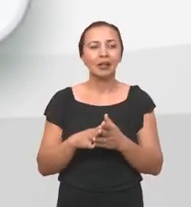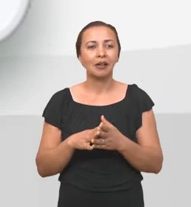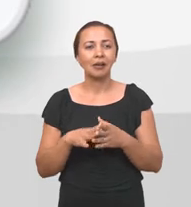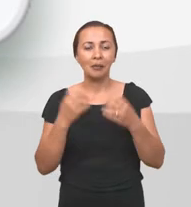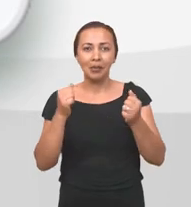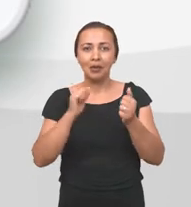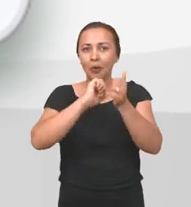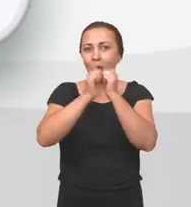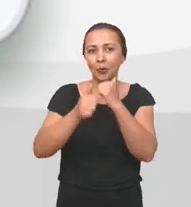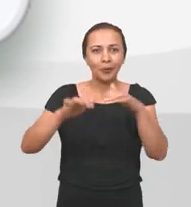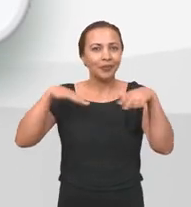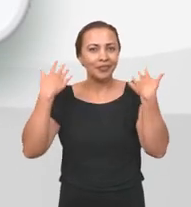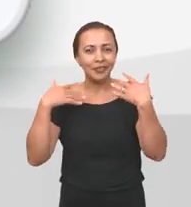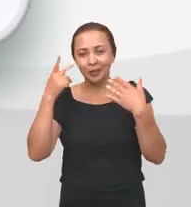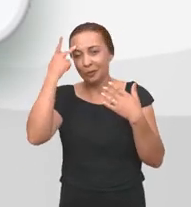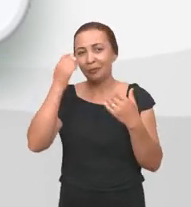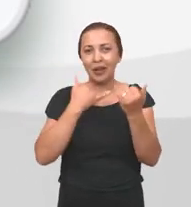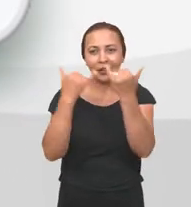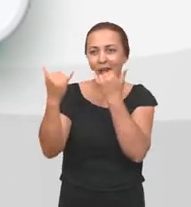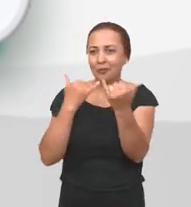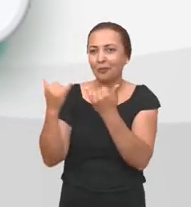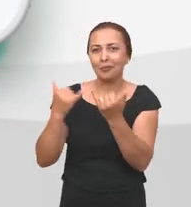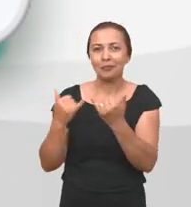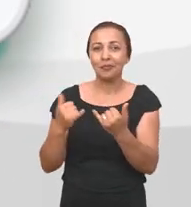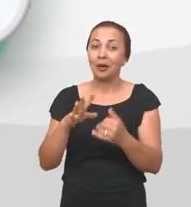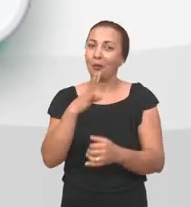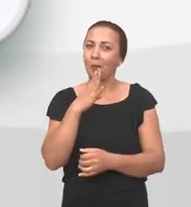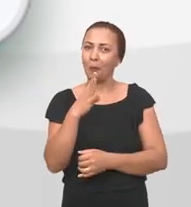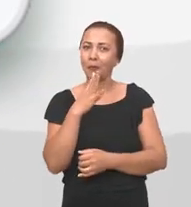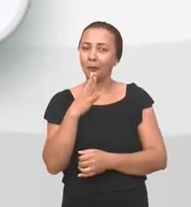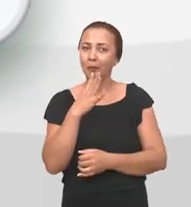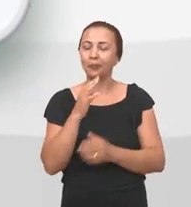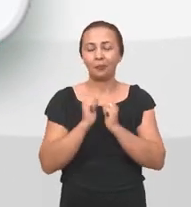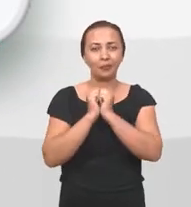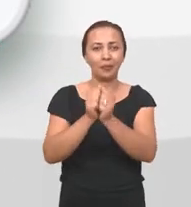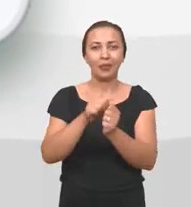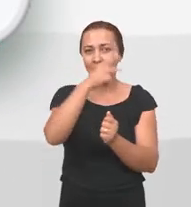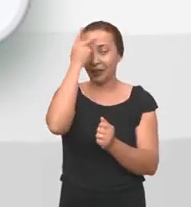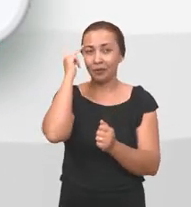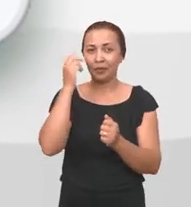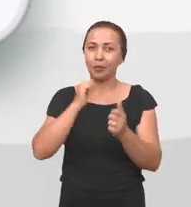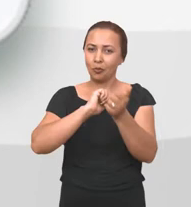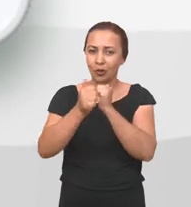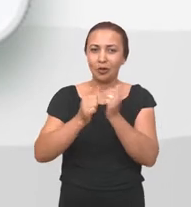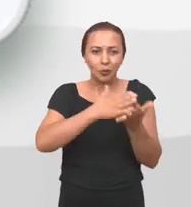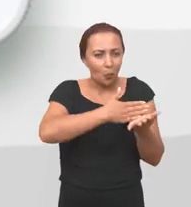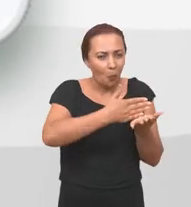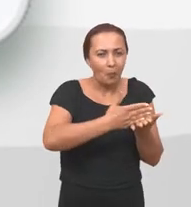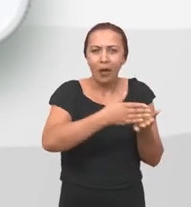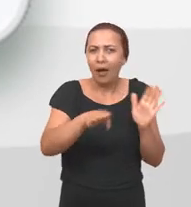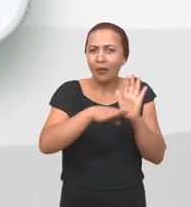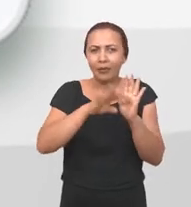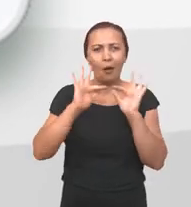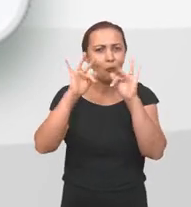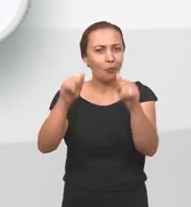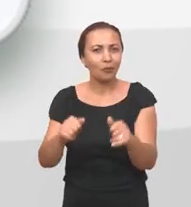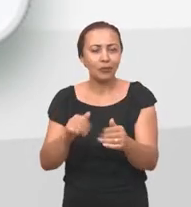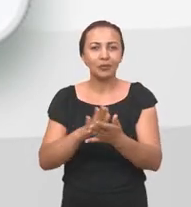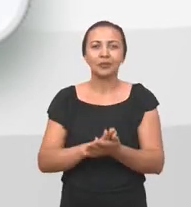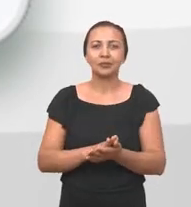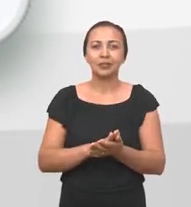era essa, ser um jogo divertido para passar o conhecimento para que a pessoa jogasse do começo ao fim. E ele se passa,